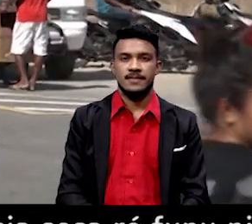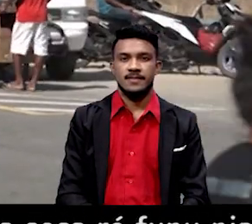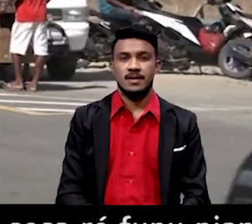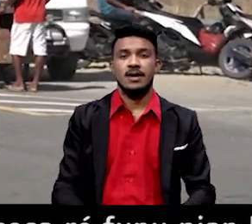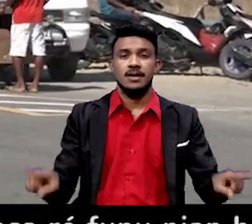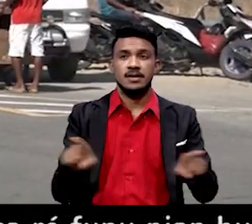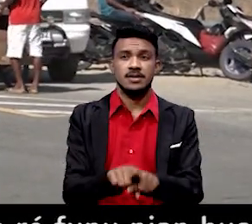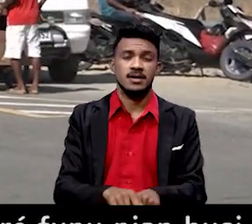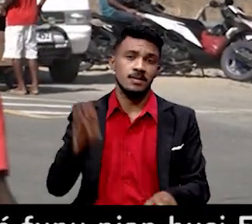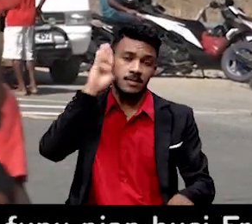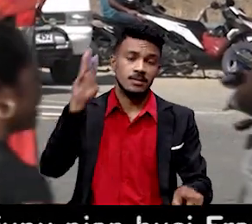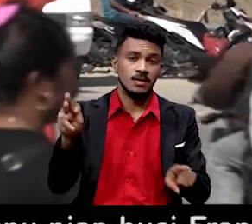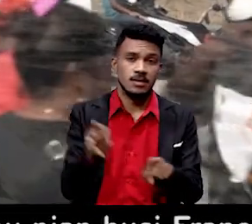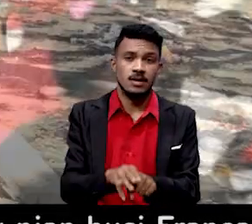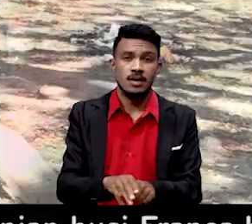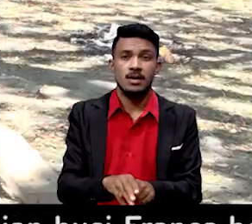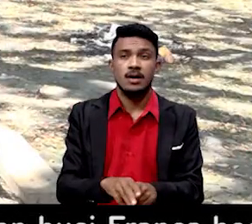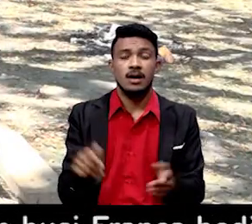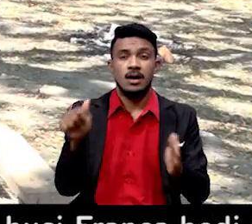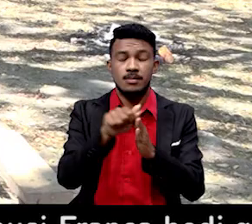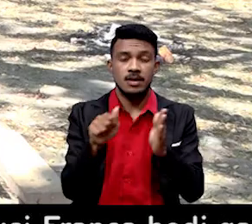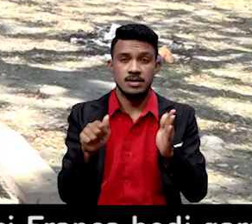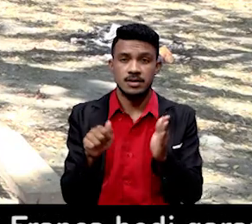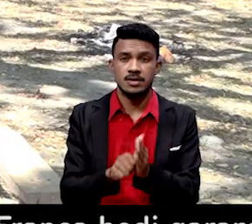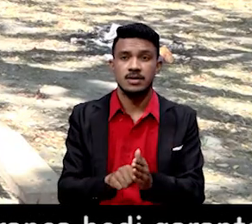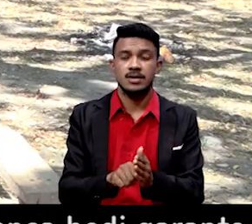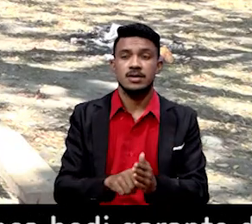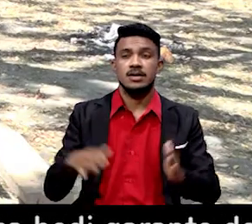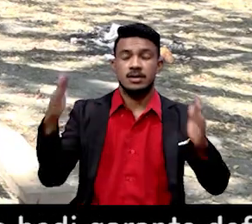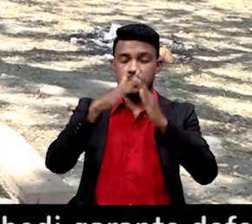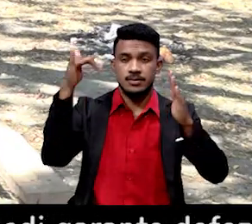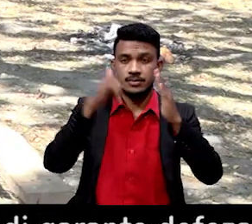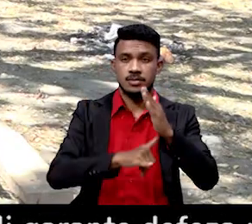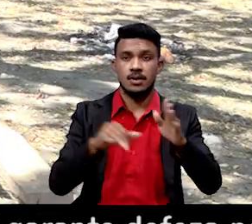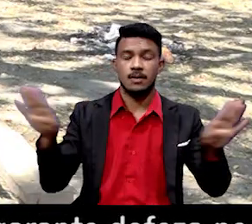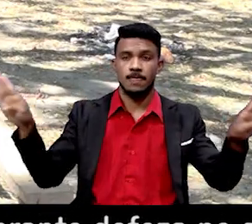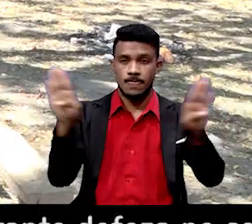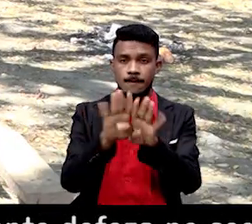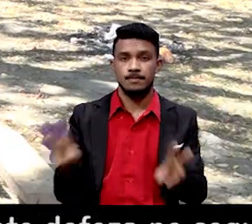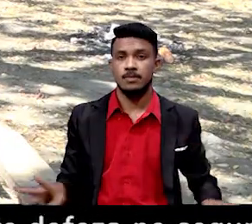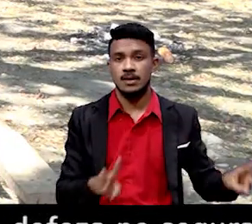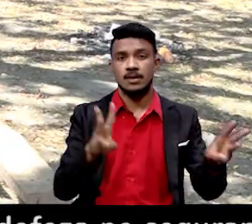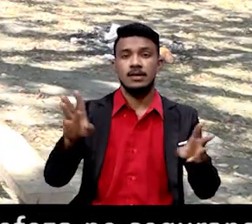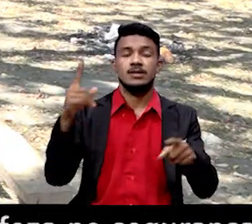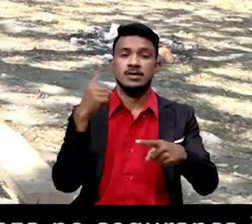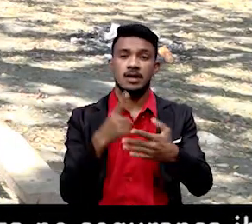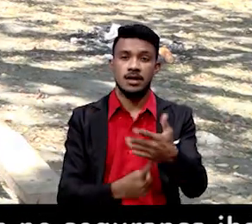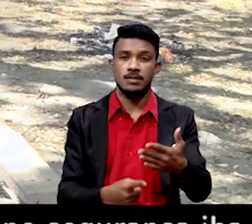Nessa semana, durante a aplicação a cerca sanitária com confinamento obrigatório, saída mais consciente. E